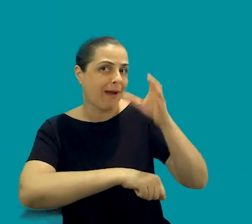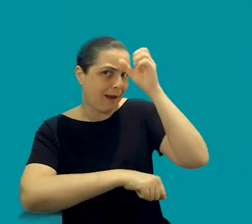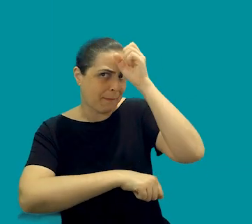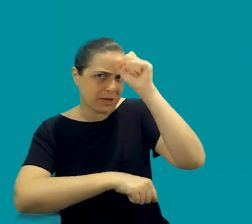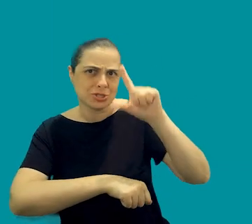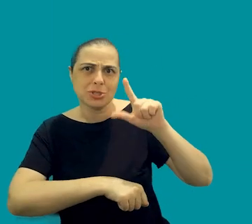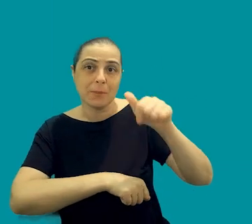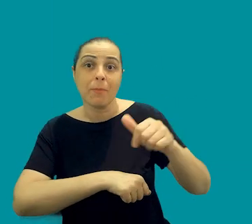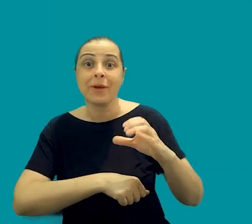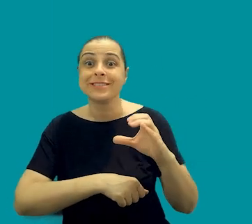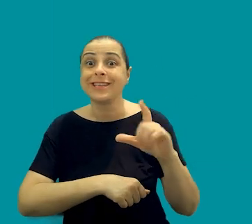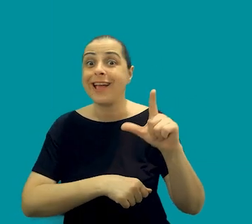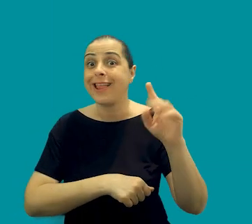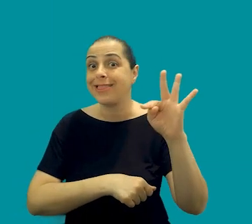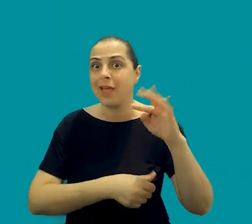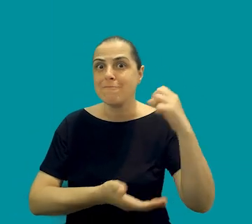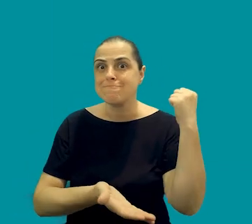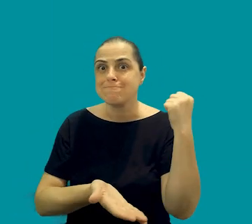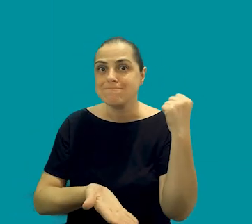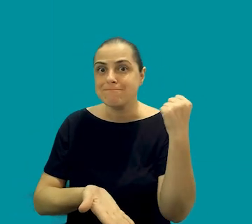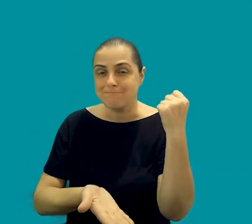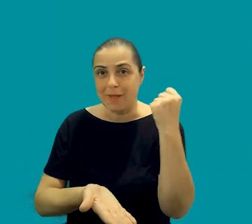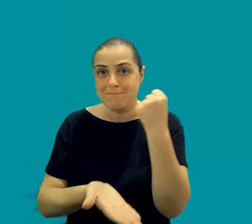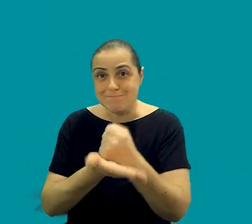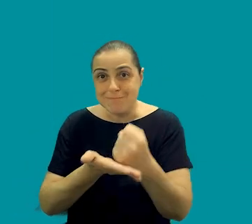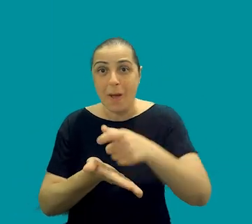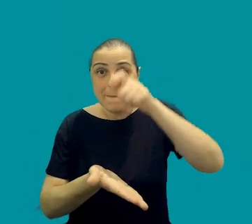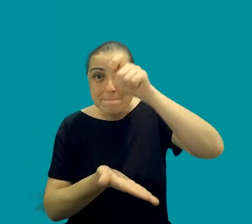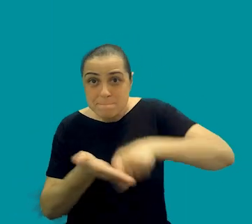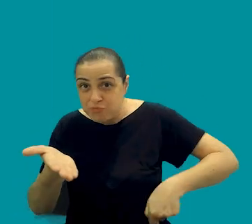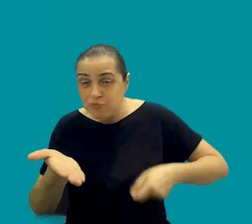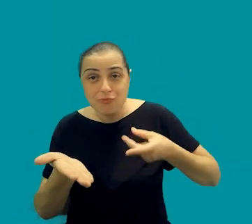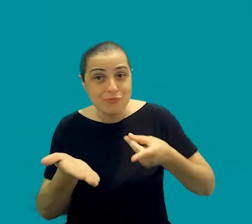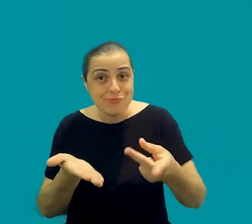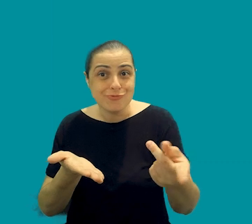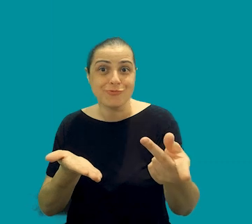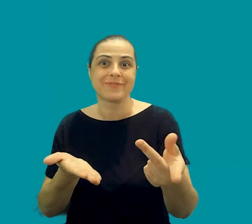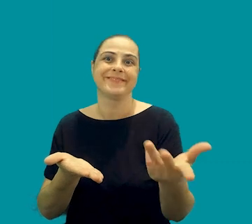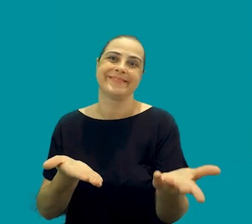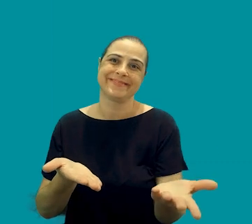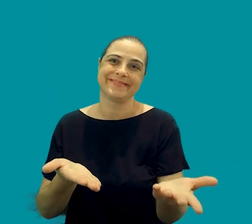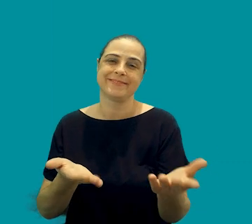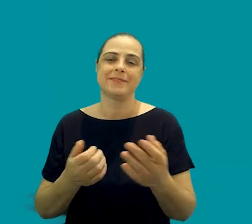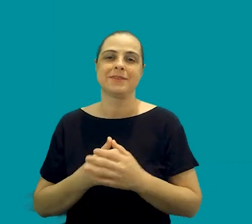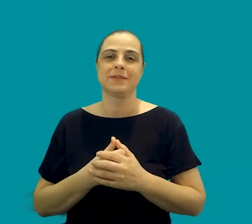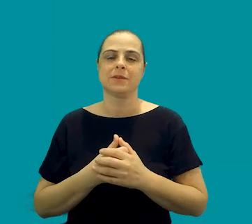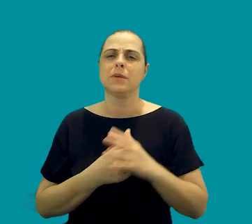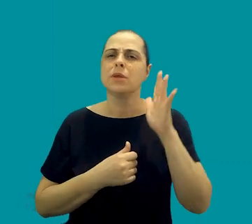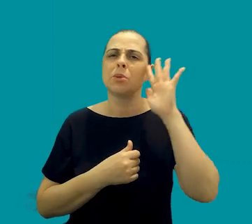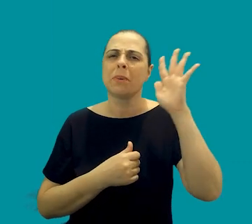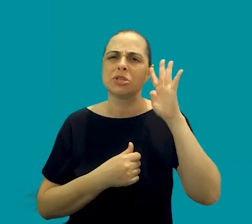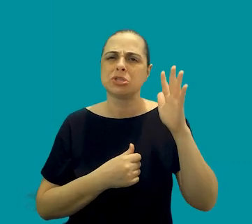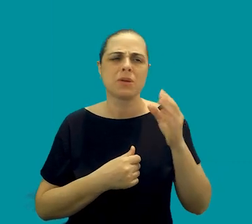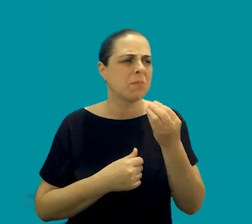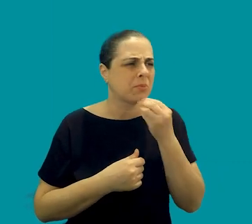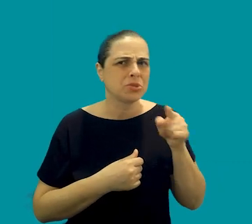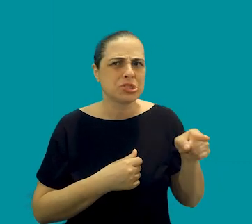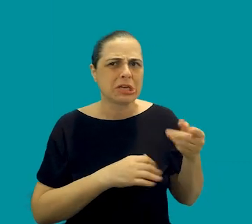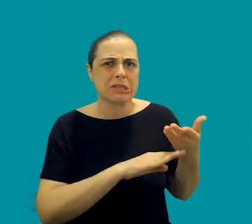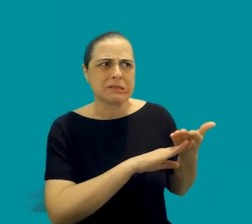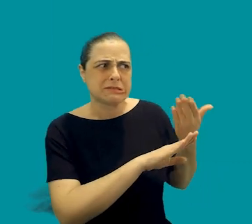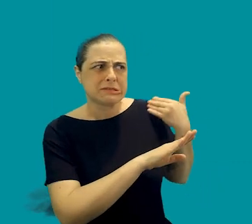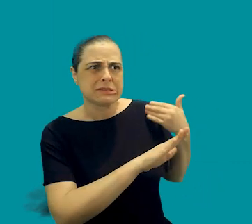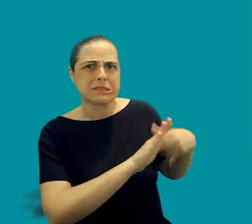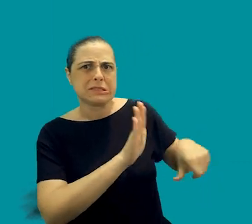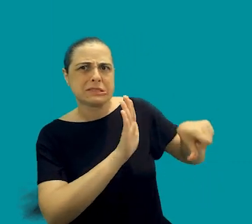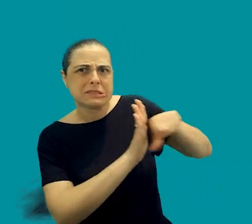e, em última análise, evita, sim, a situação de rua, evita que esses jovens vão cair ou presa fácil para o crime, ou situação de